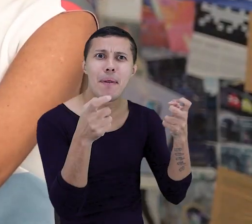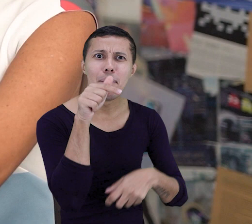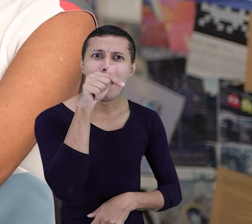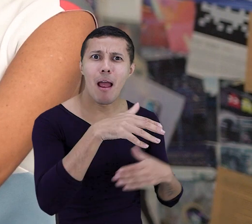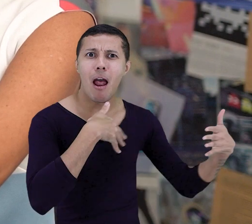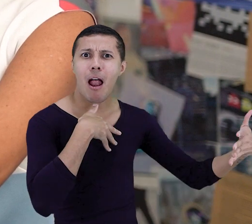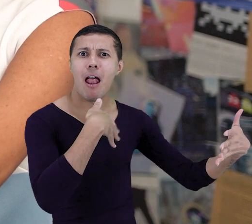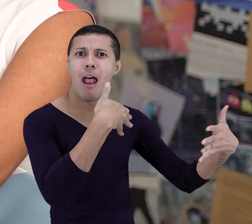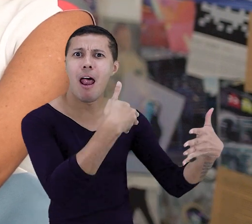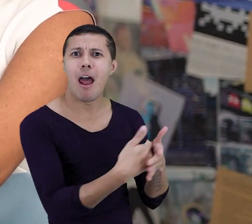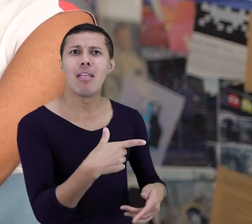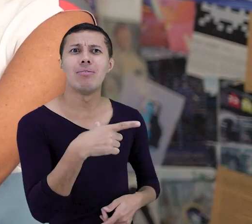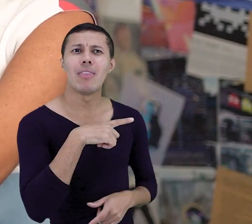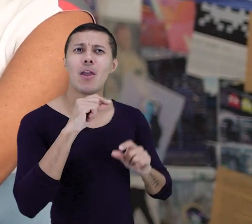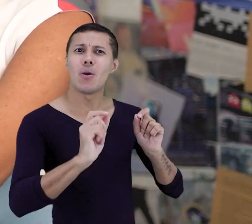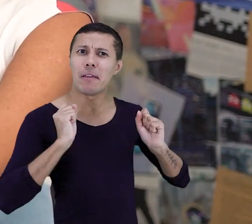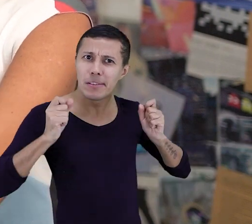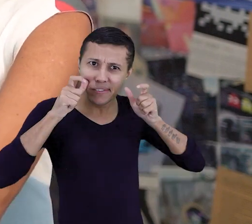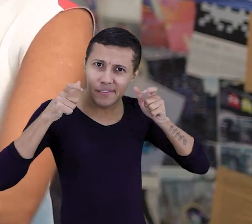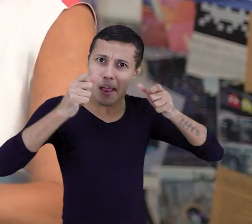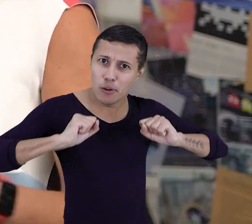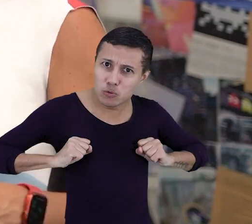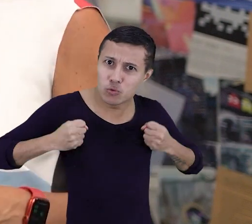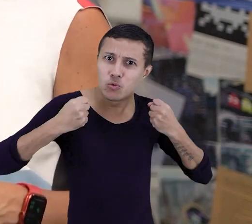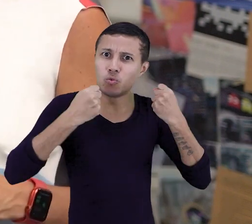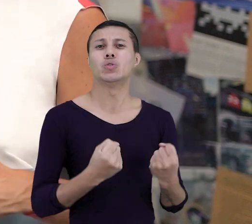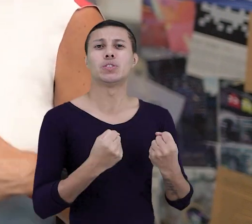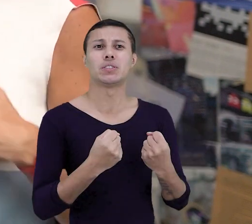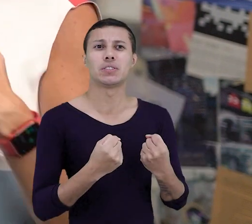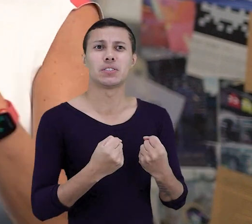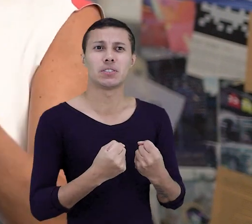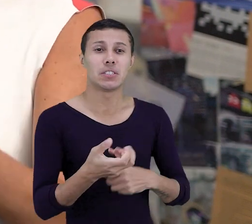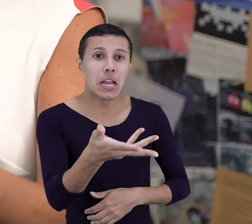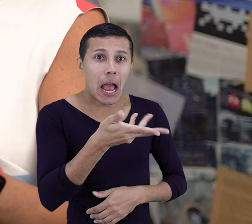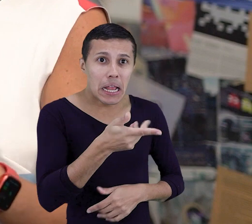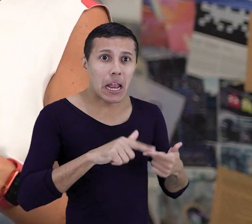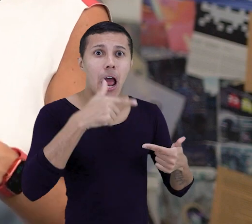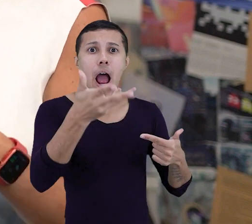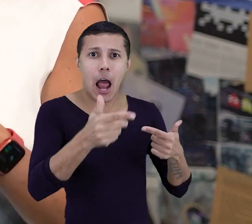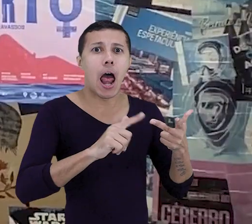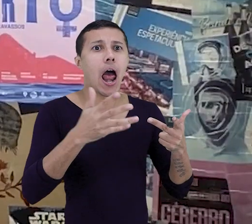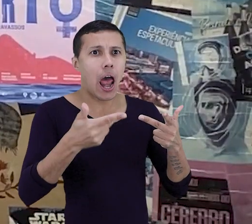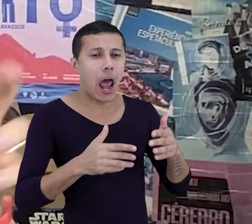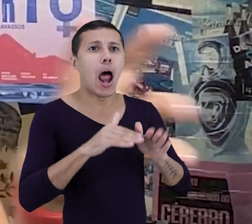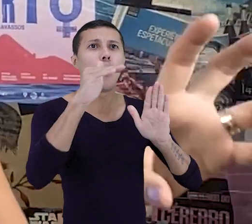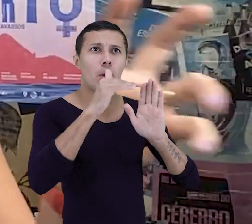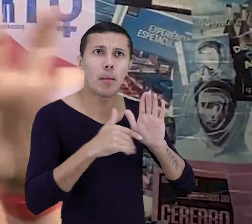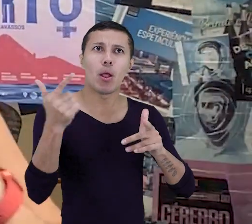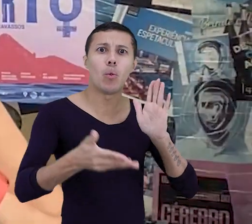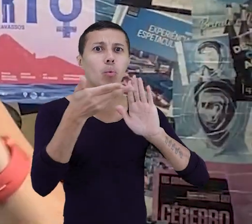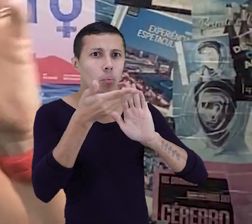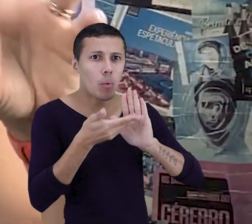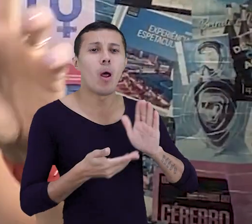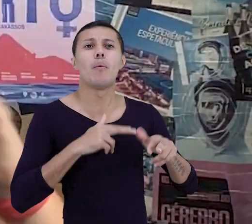na trajetória é que tem que ter muita disposição para ficar de aceleração em aceleração, de programa em programa, porque